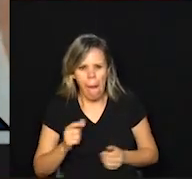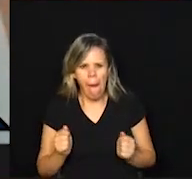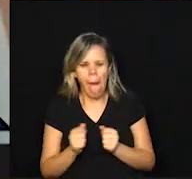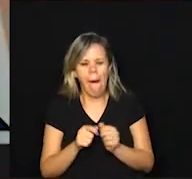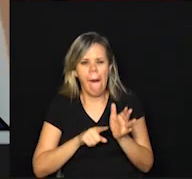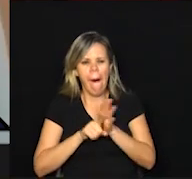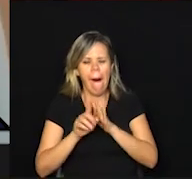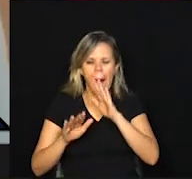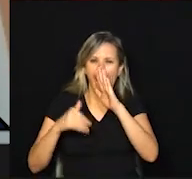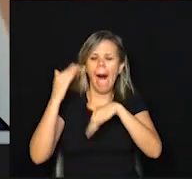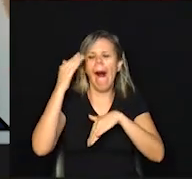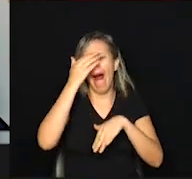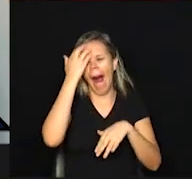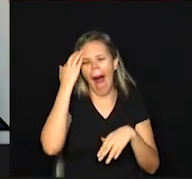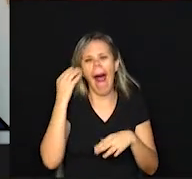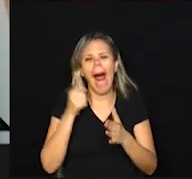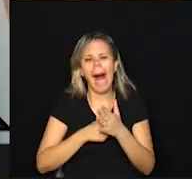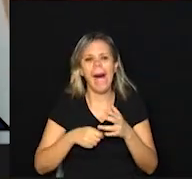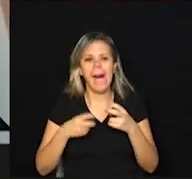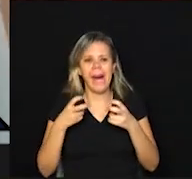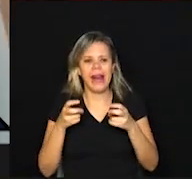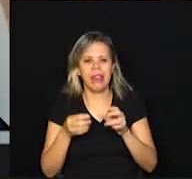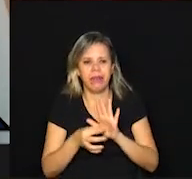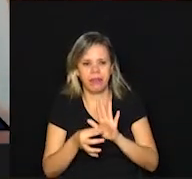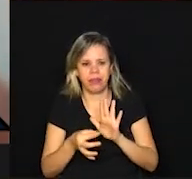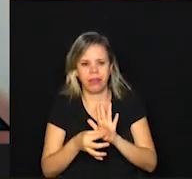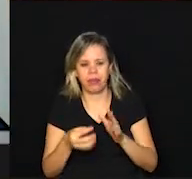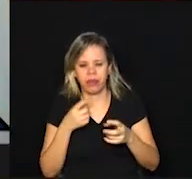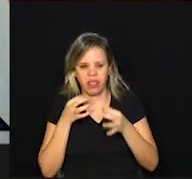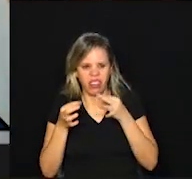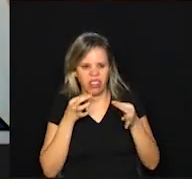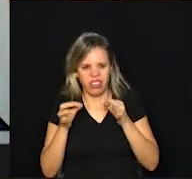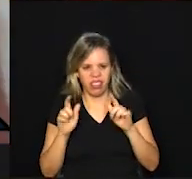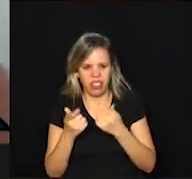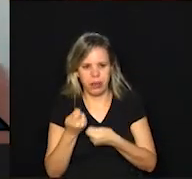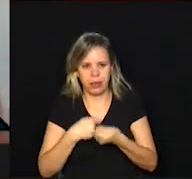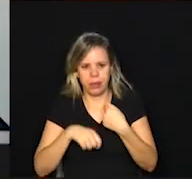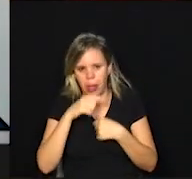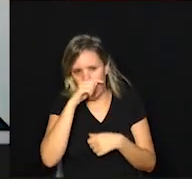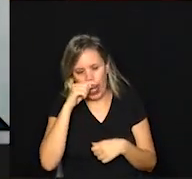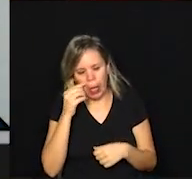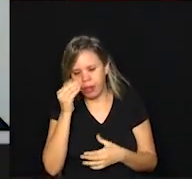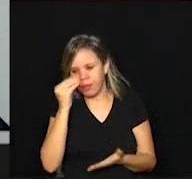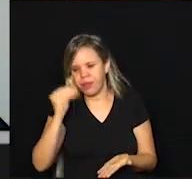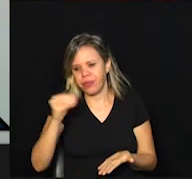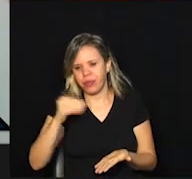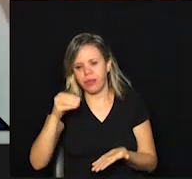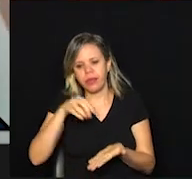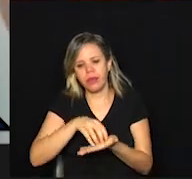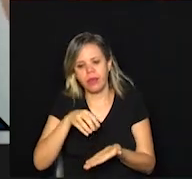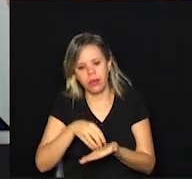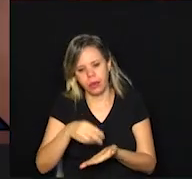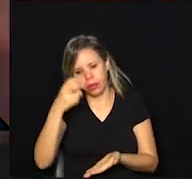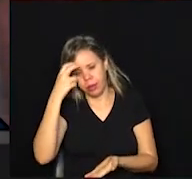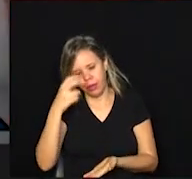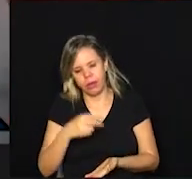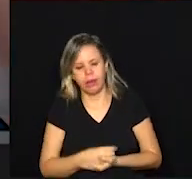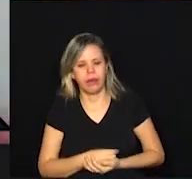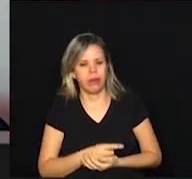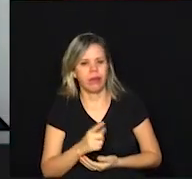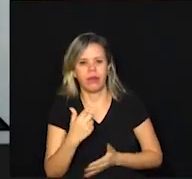levantar em Alto bom som essa crítica atual gestão do superestimar e por não